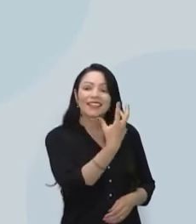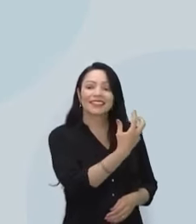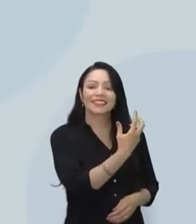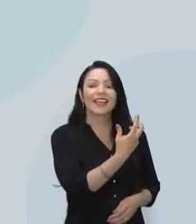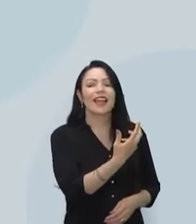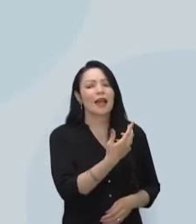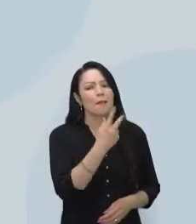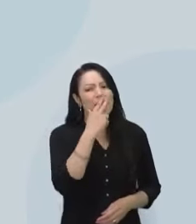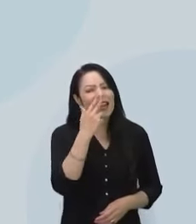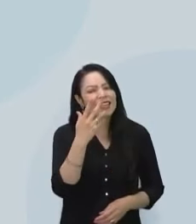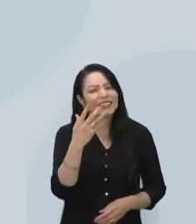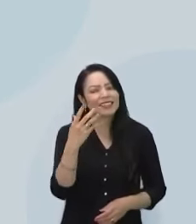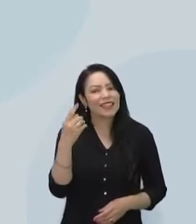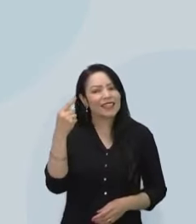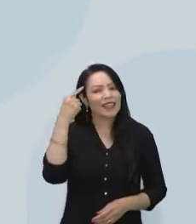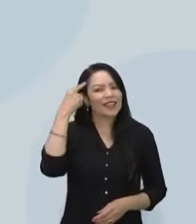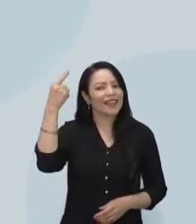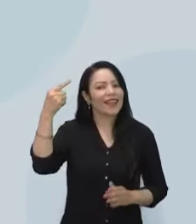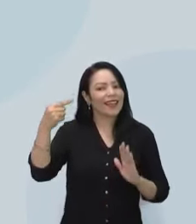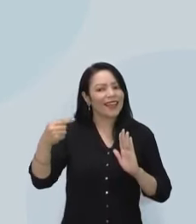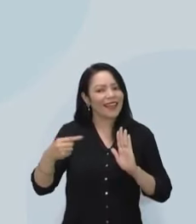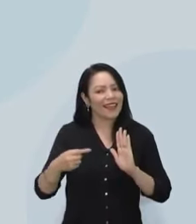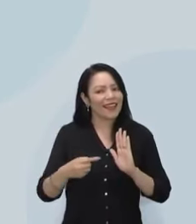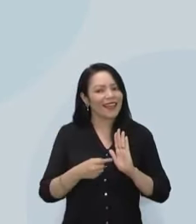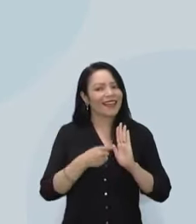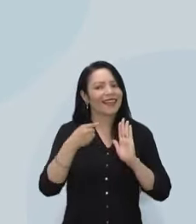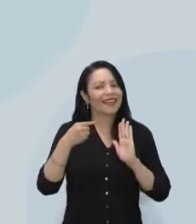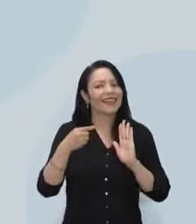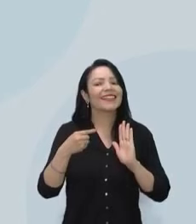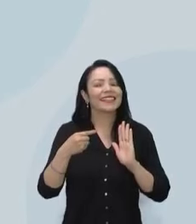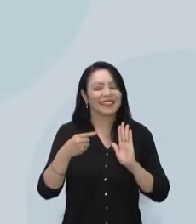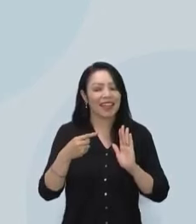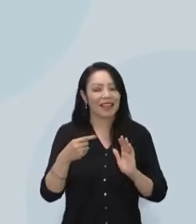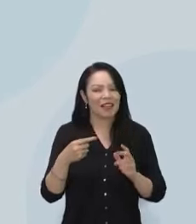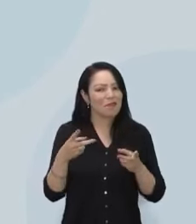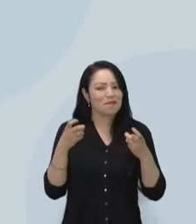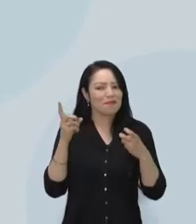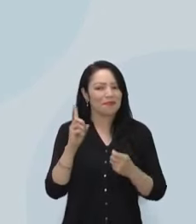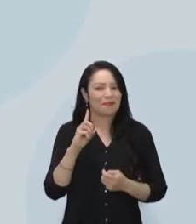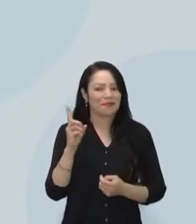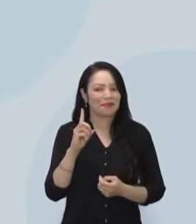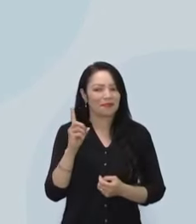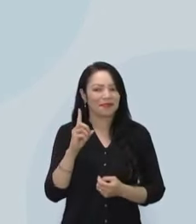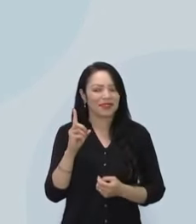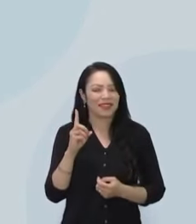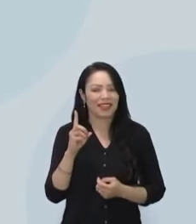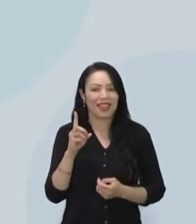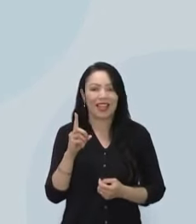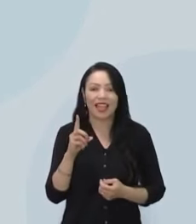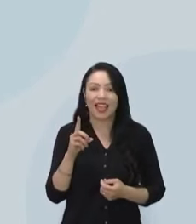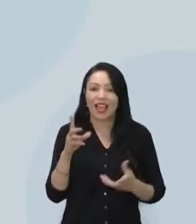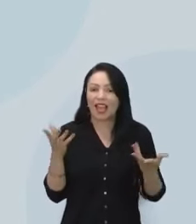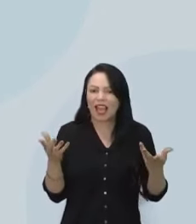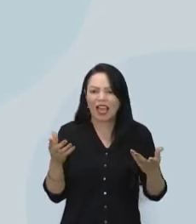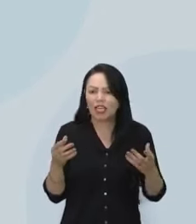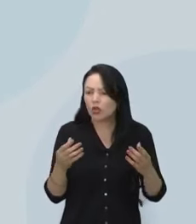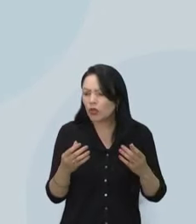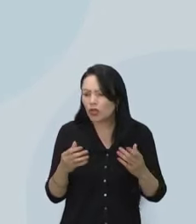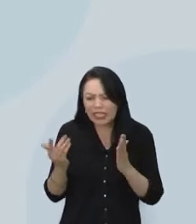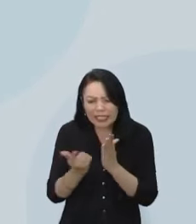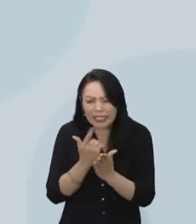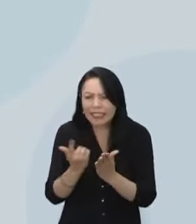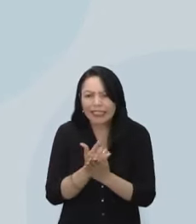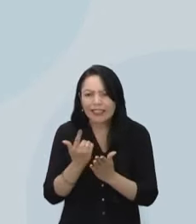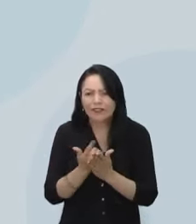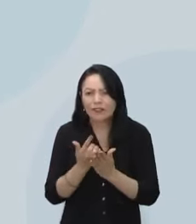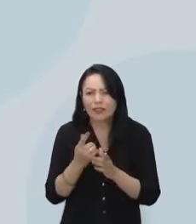foi entrando de mansinho no coração de Rakutia, sem que ela percebesse. Ninguém vai destruir esses livros, disse